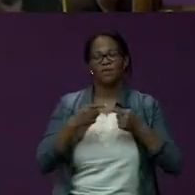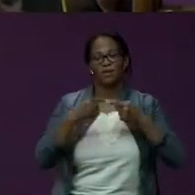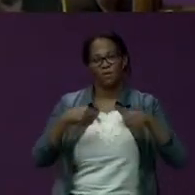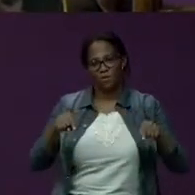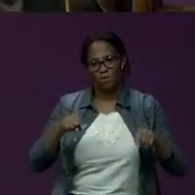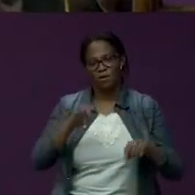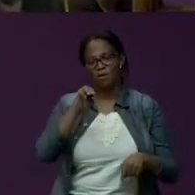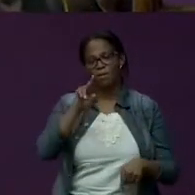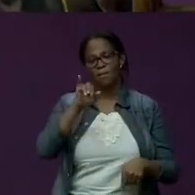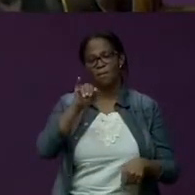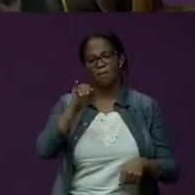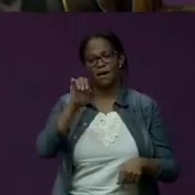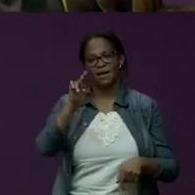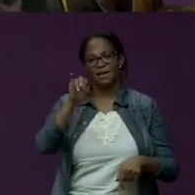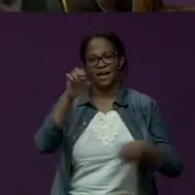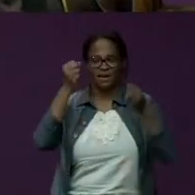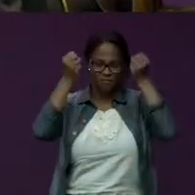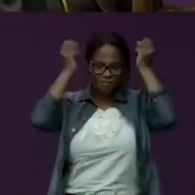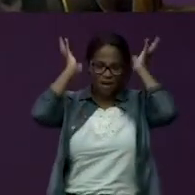aparece ali no vídeo, né?